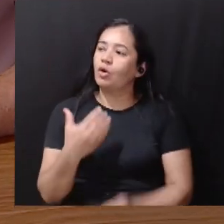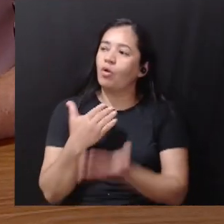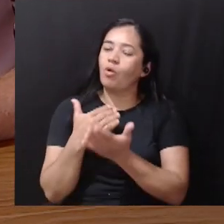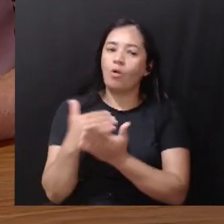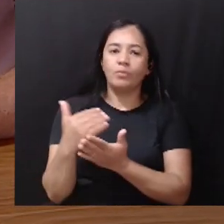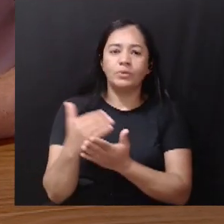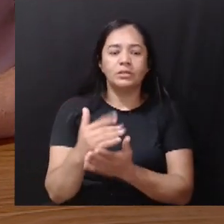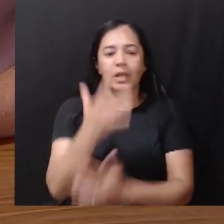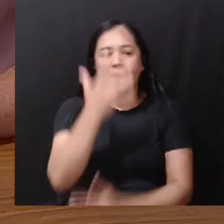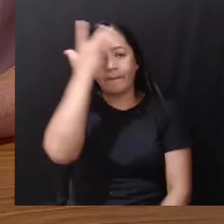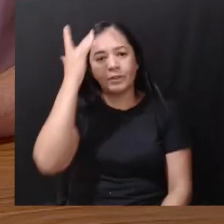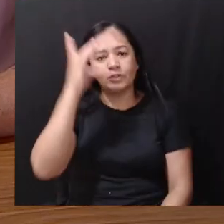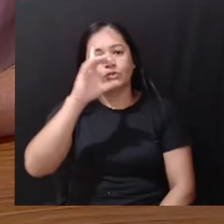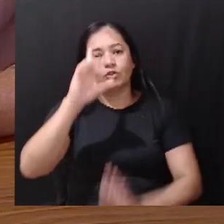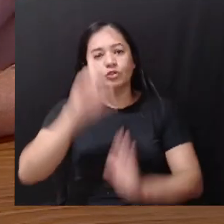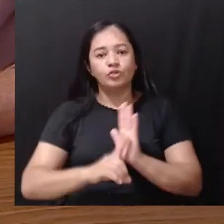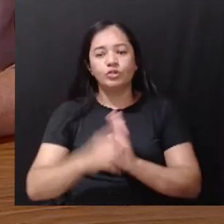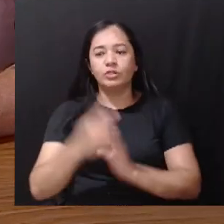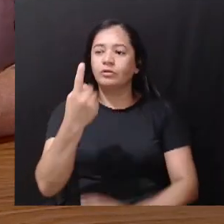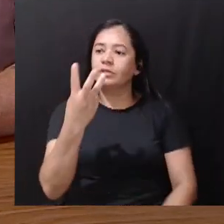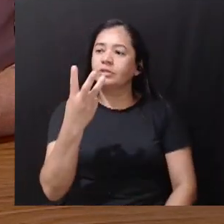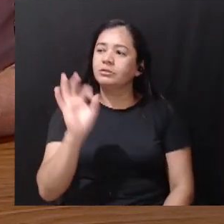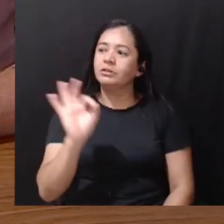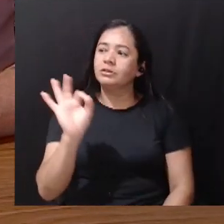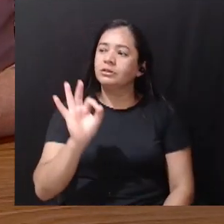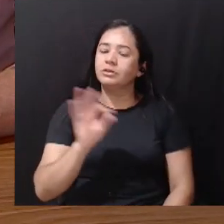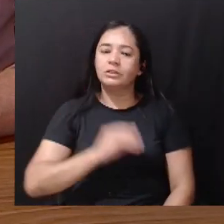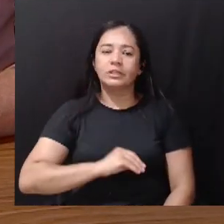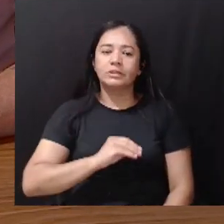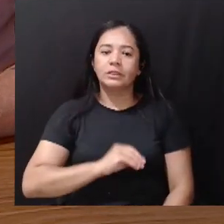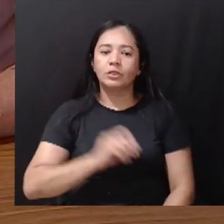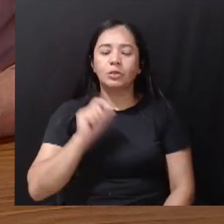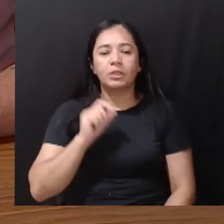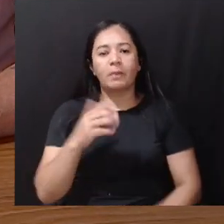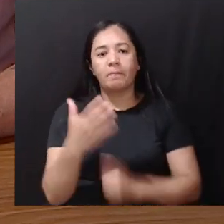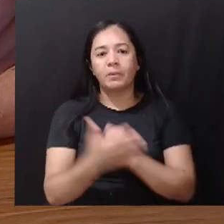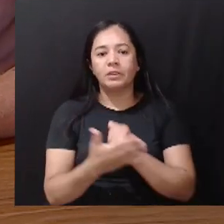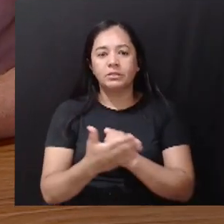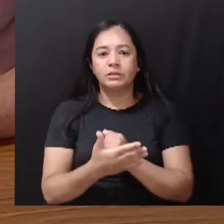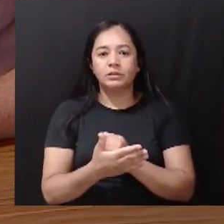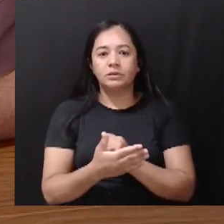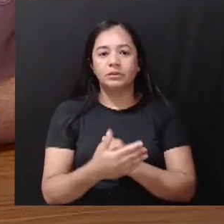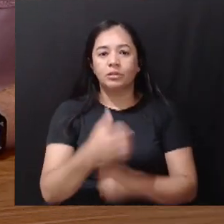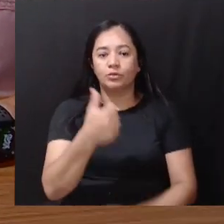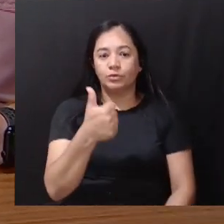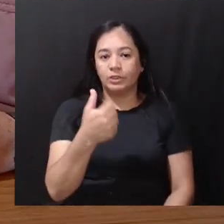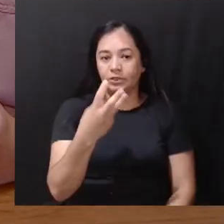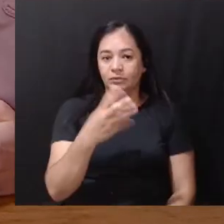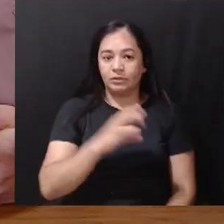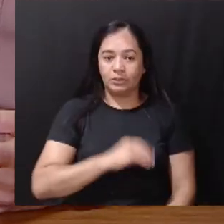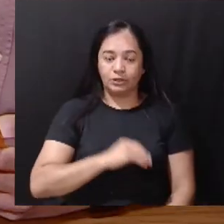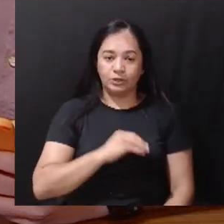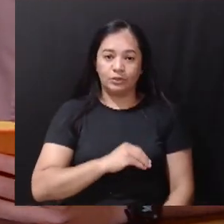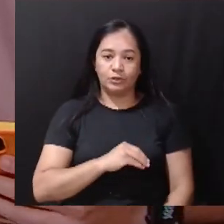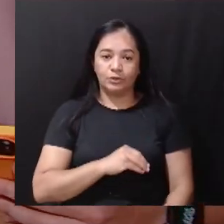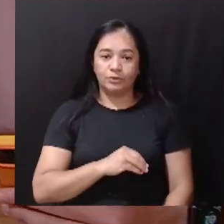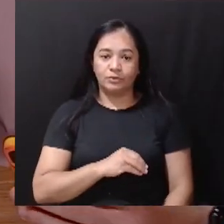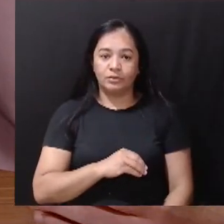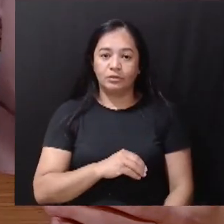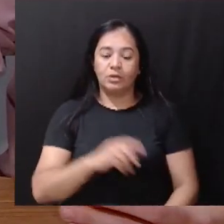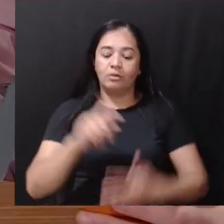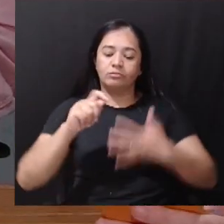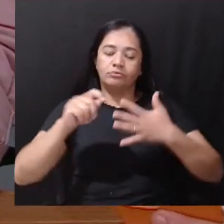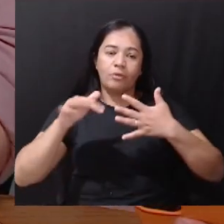tem direito ao 13º salário? Bom, basicamente o 13º salário ele acaba sendo um benefício